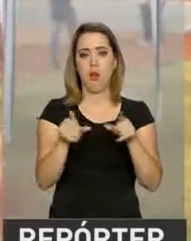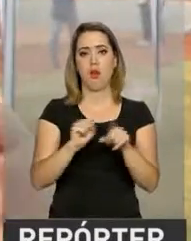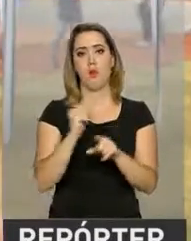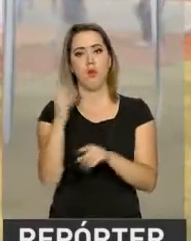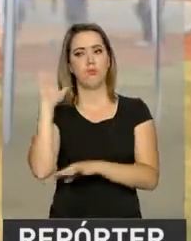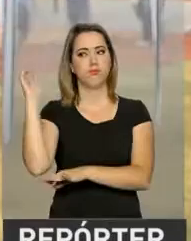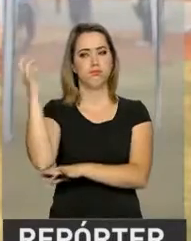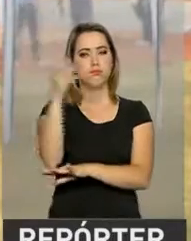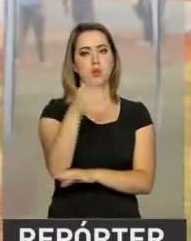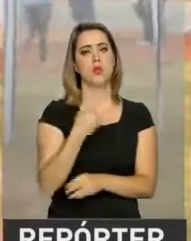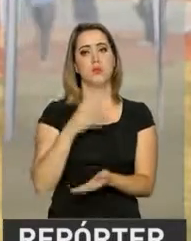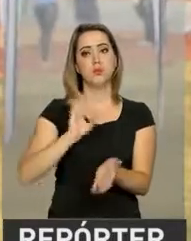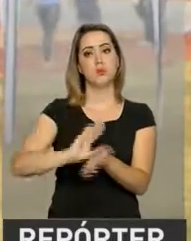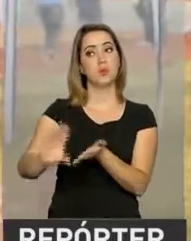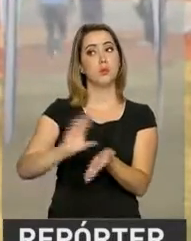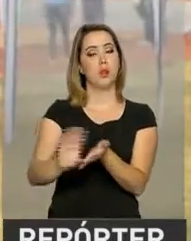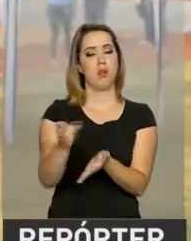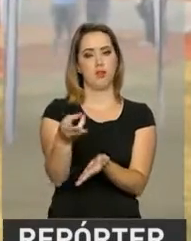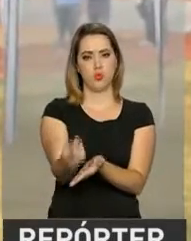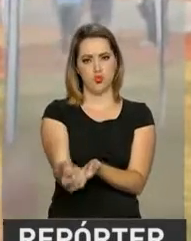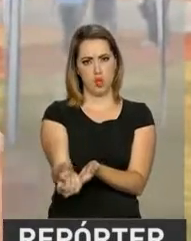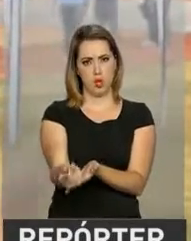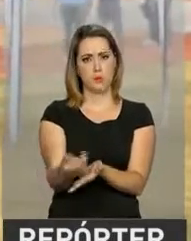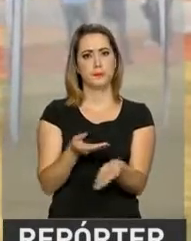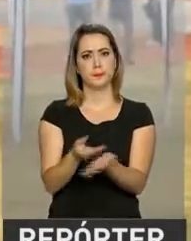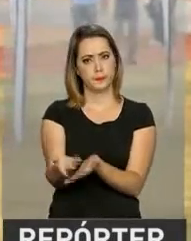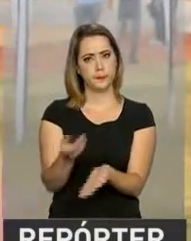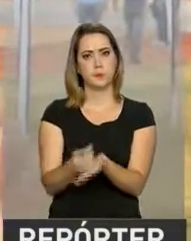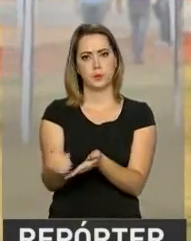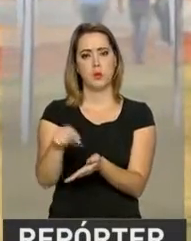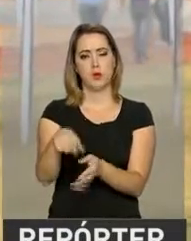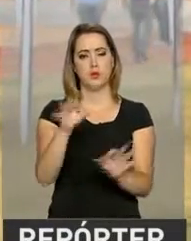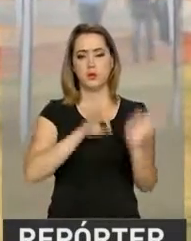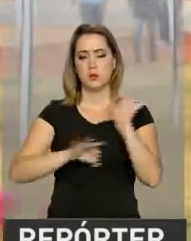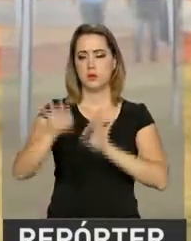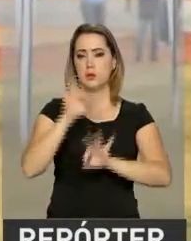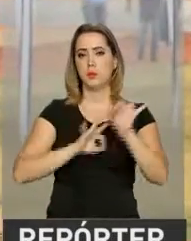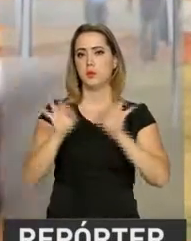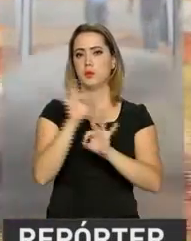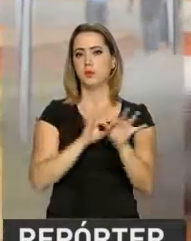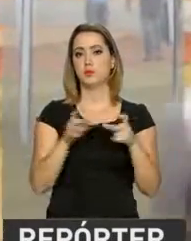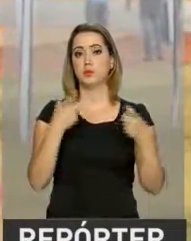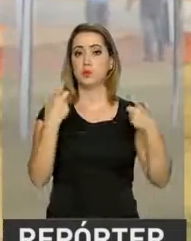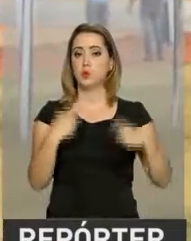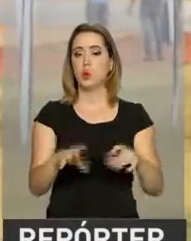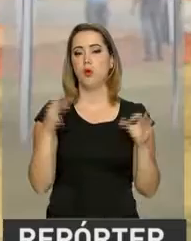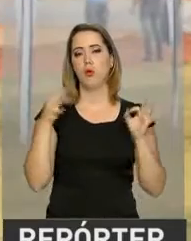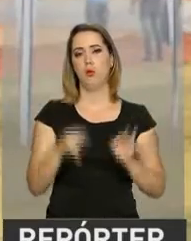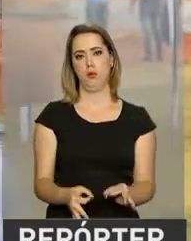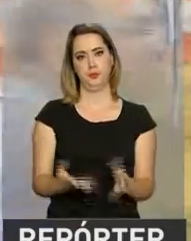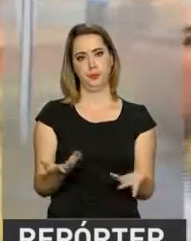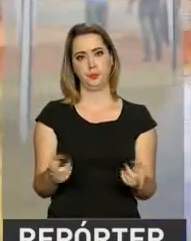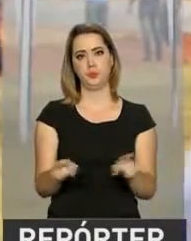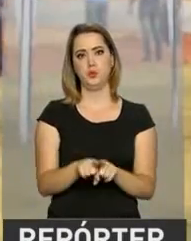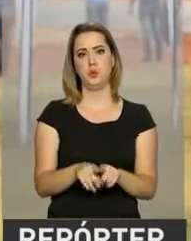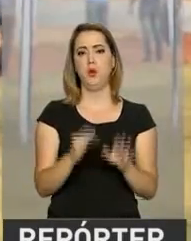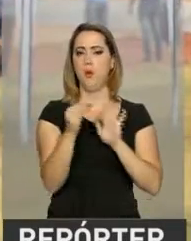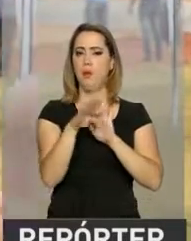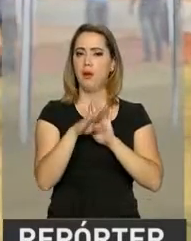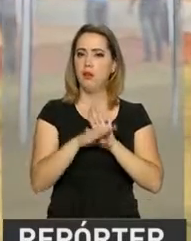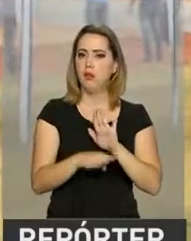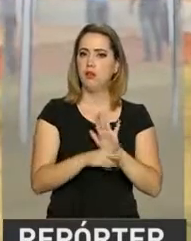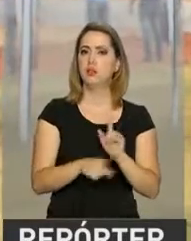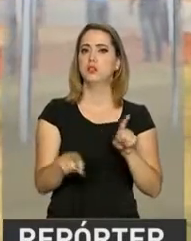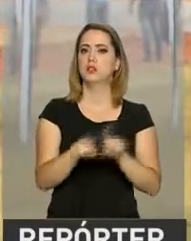vamos dar recursos para que eles possam fazer o seu plano de resíduos sólidos e não só fazer um plano mas